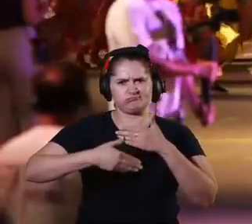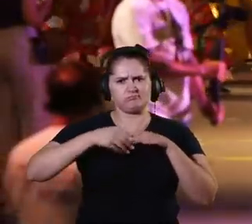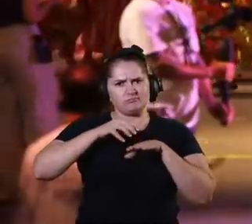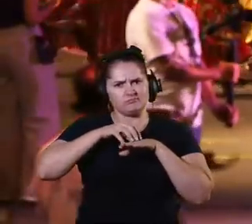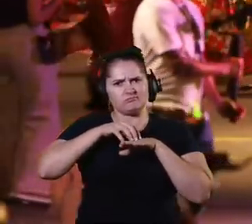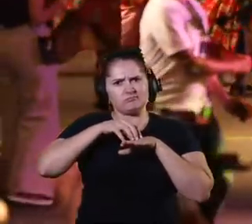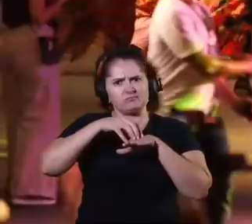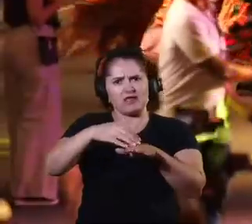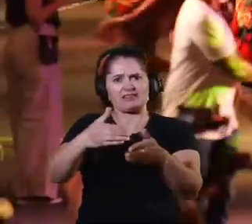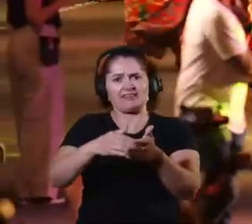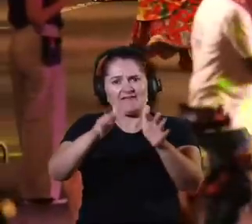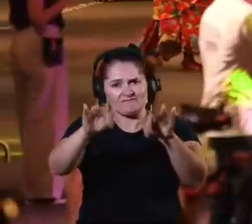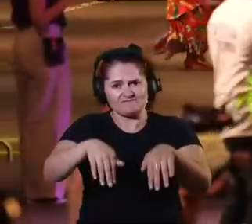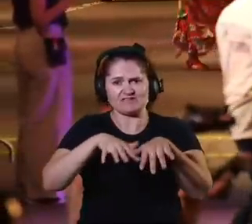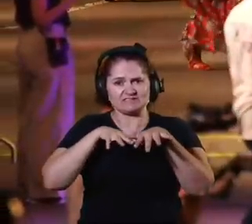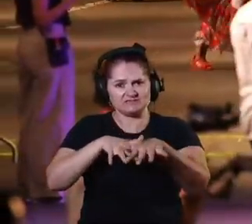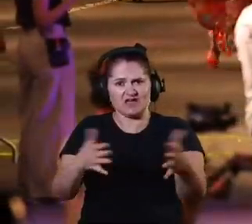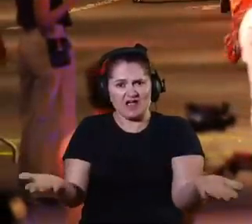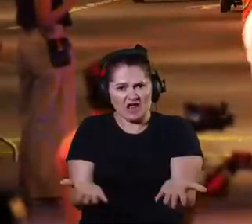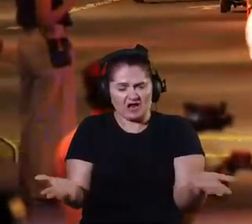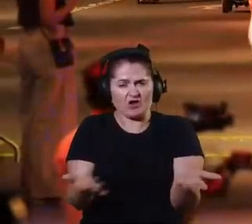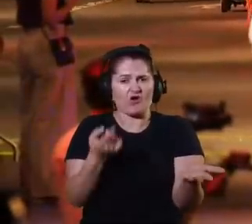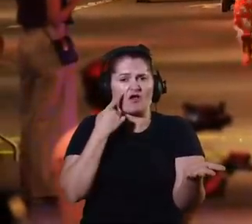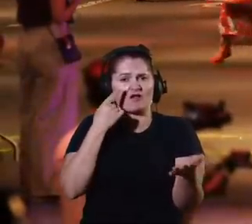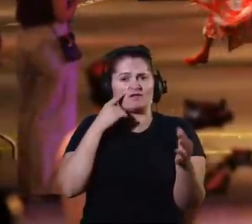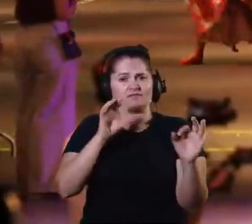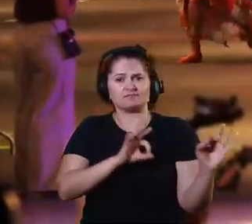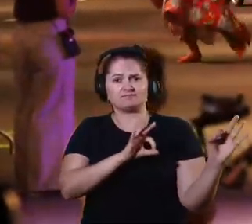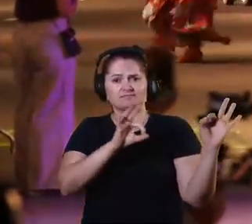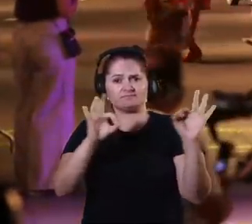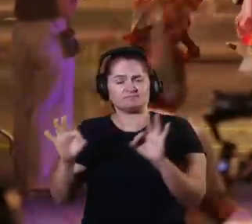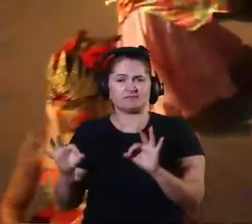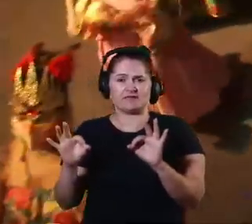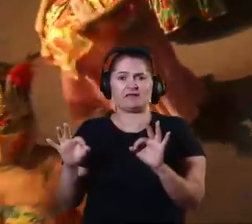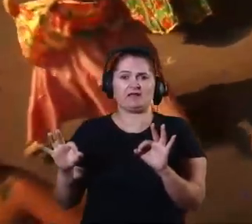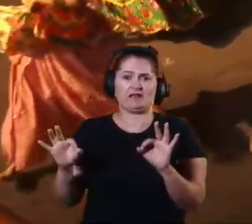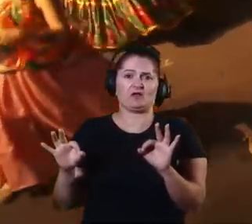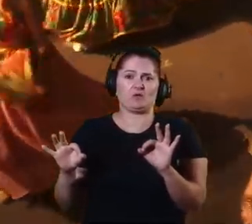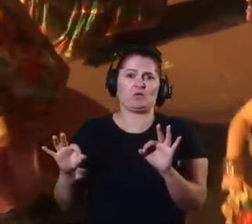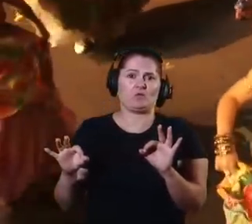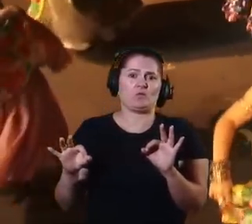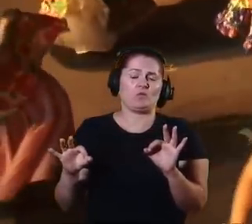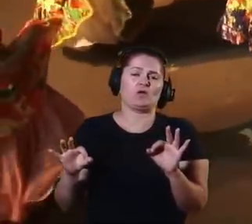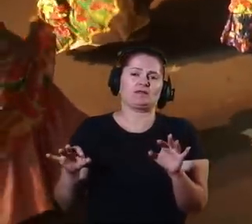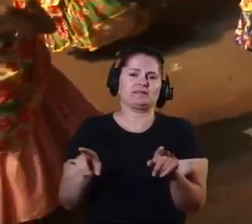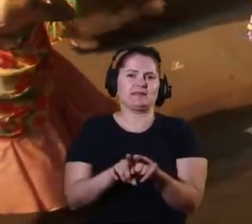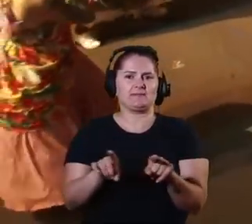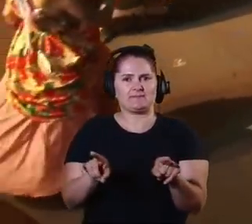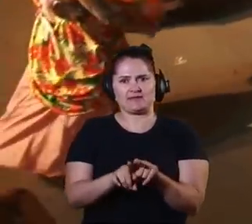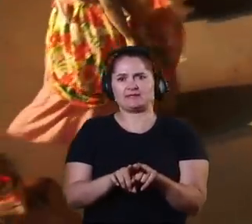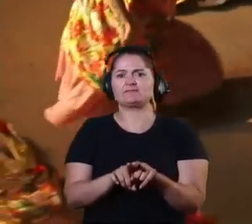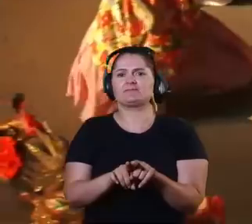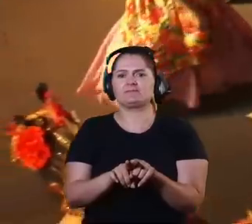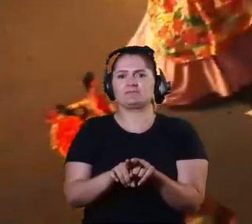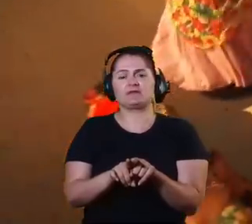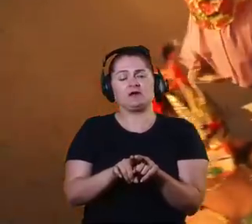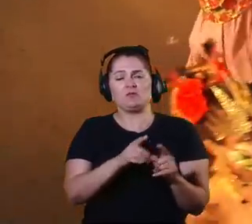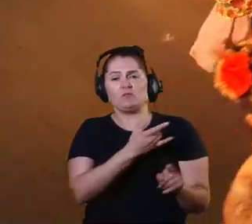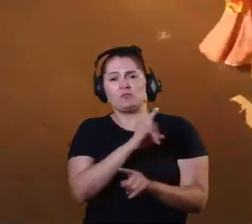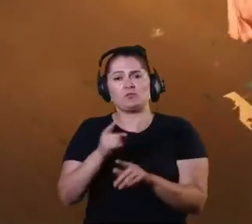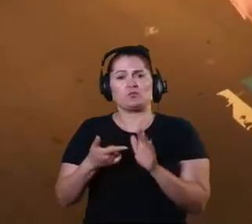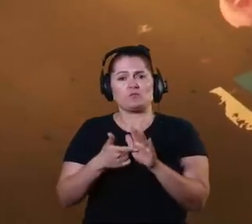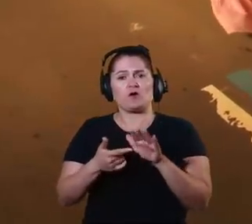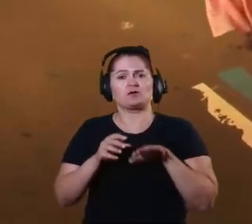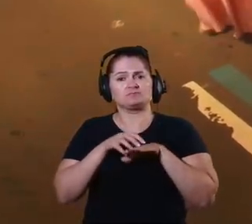pela Sinimbu e a, então, imagem da coroação das então e recentes soberanas